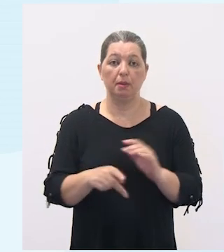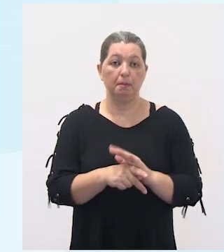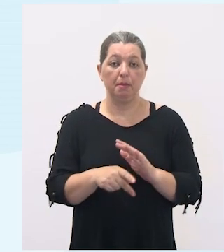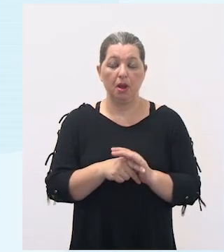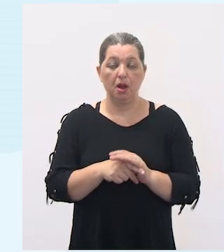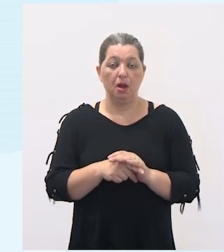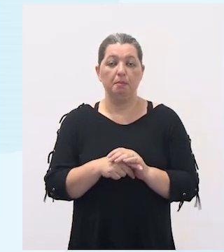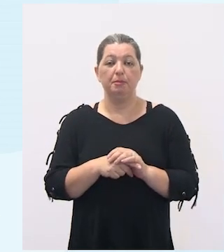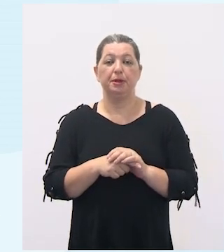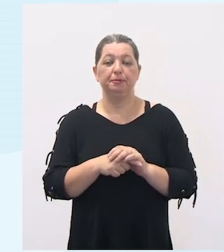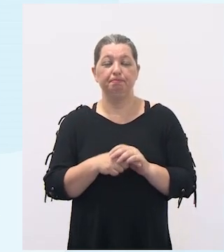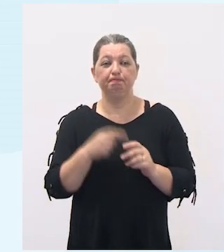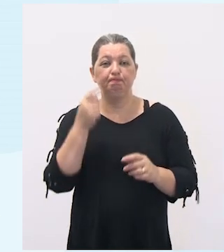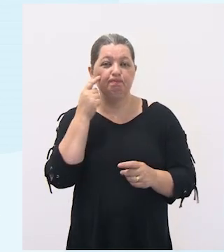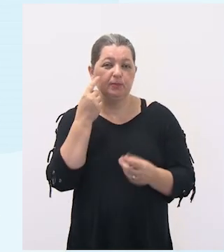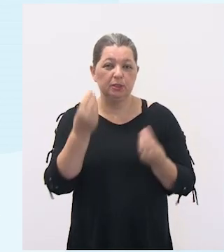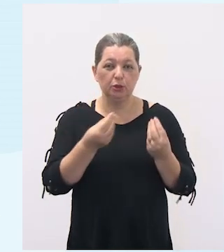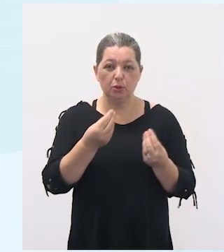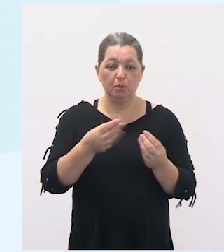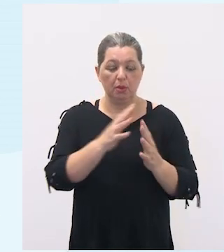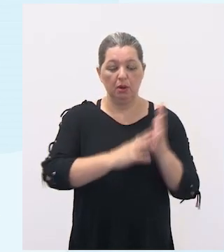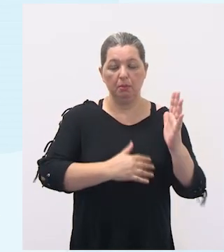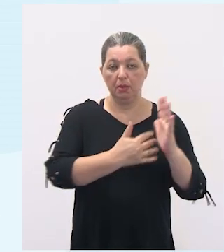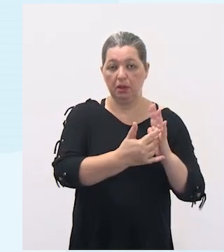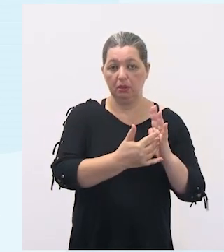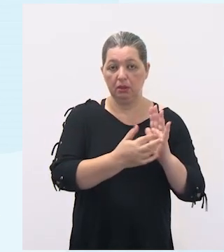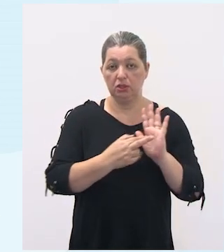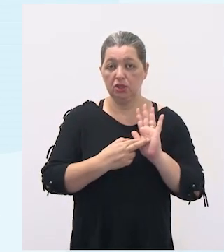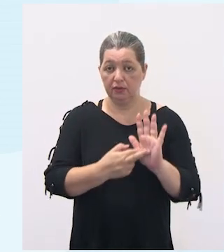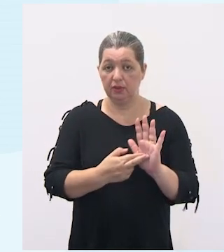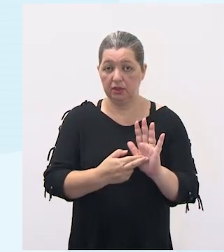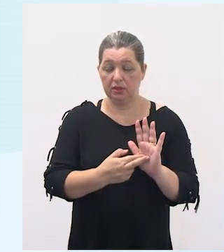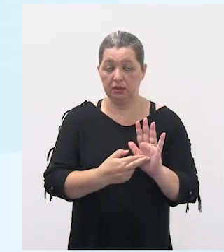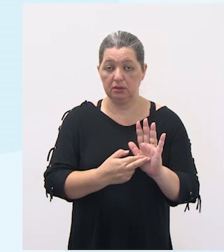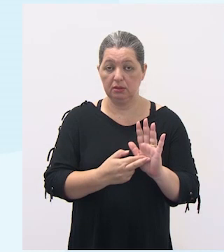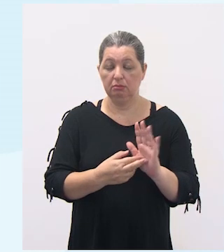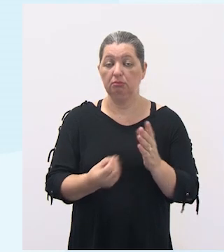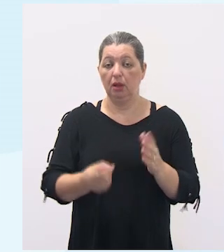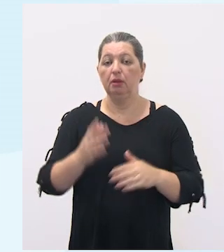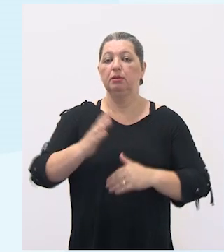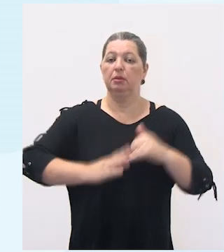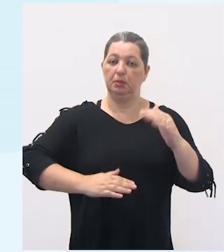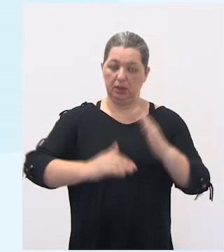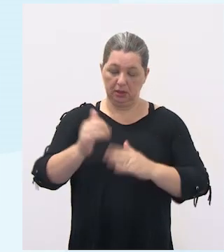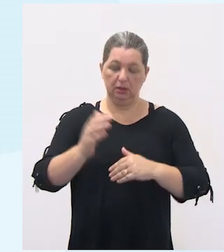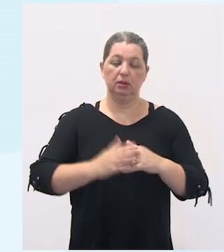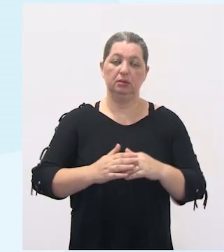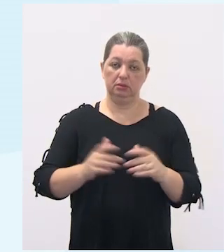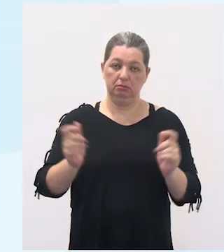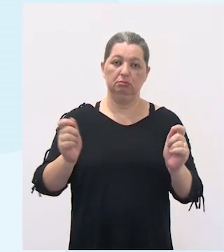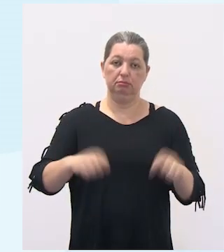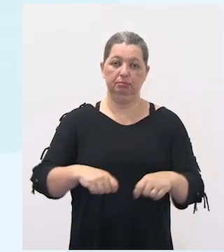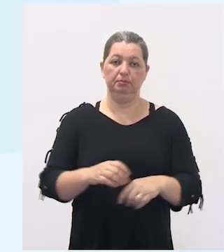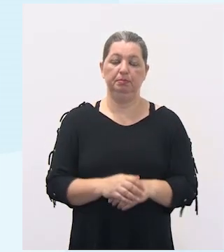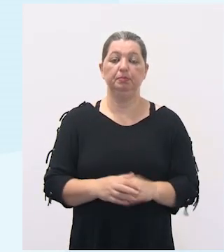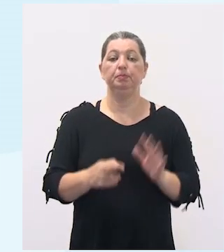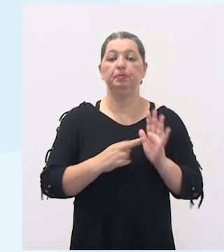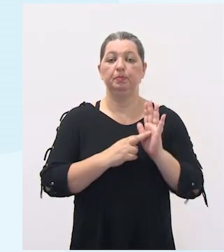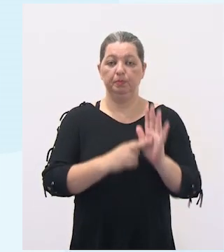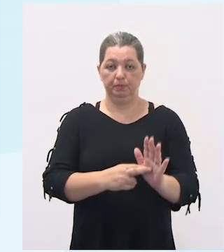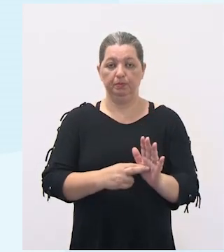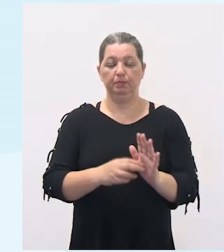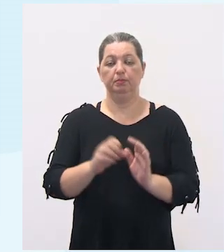ampliar essa matriz de referência. Mas as habilidades previstas por essa matriz de referência